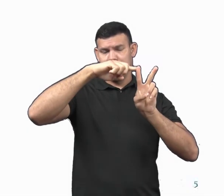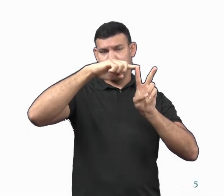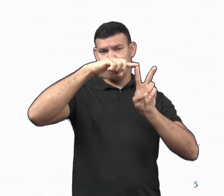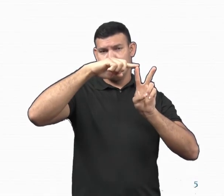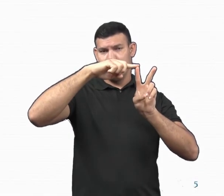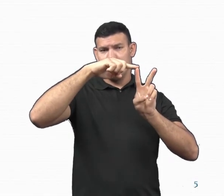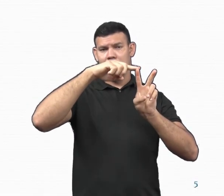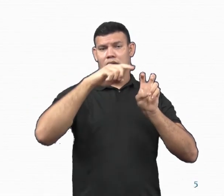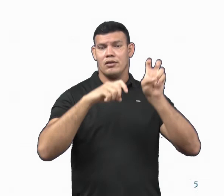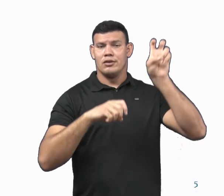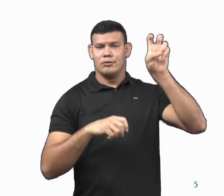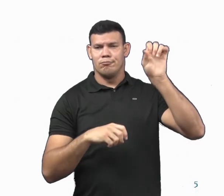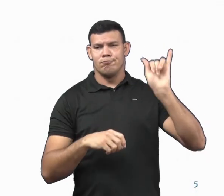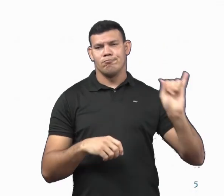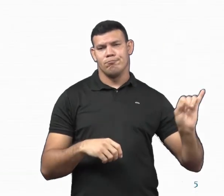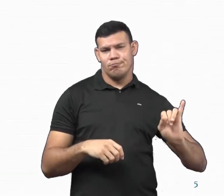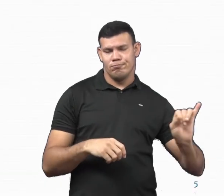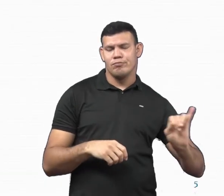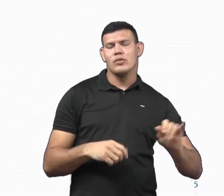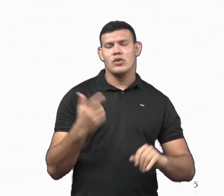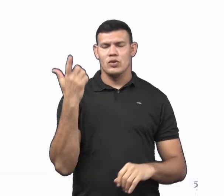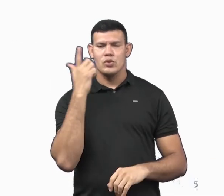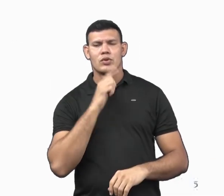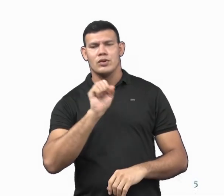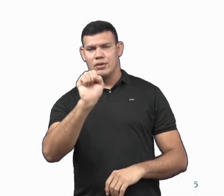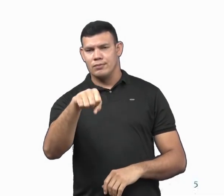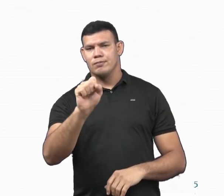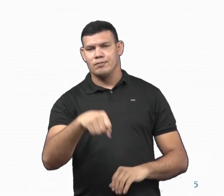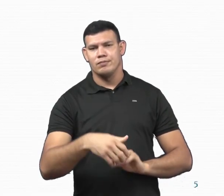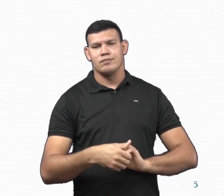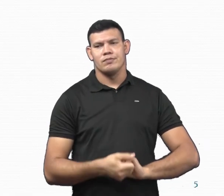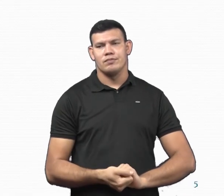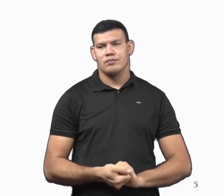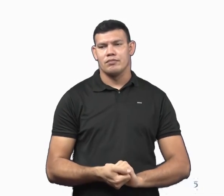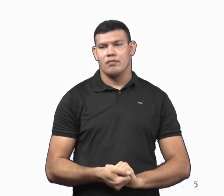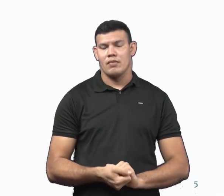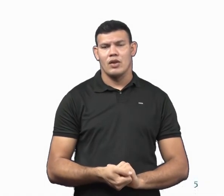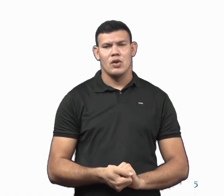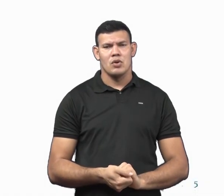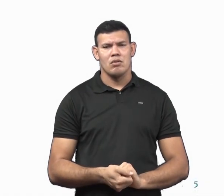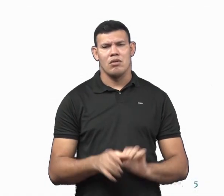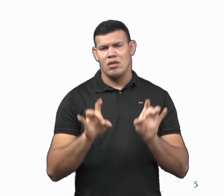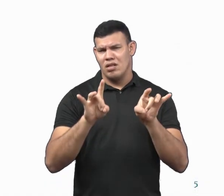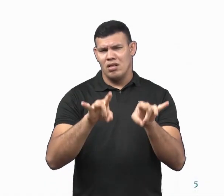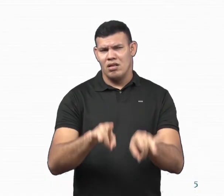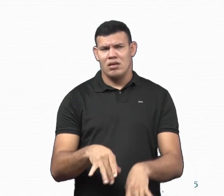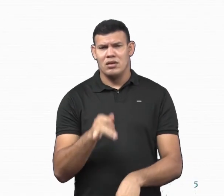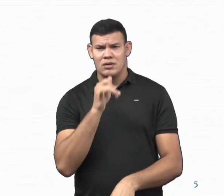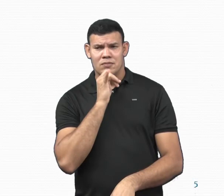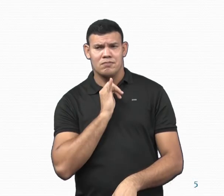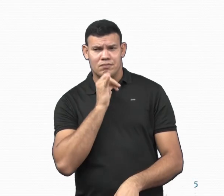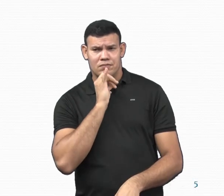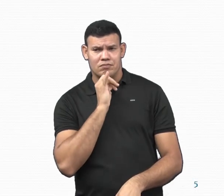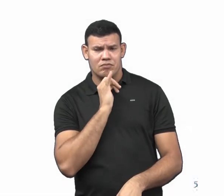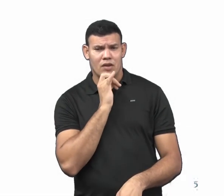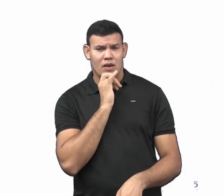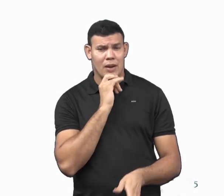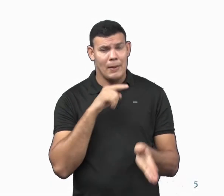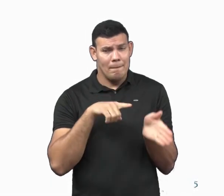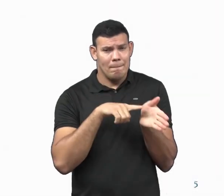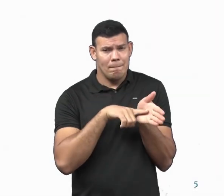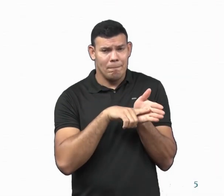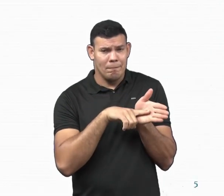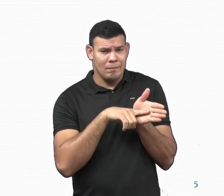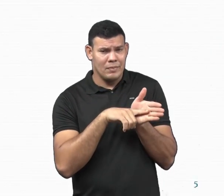é ímpar, eu consigo. O último exemplo aqui, que ele é um pouco diferente, é quando esse menos está fora da raiz,